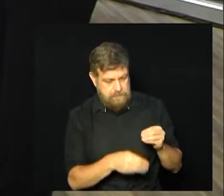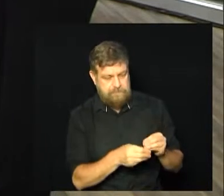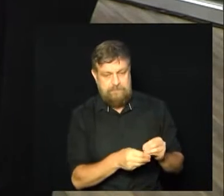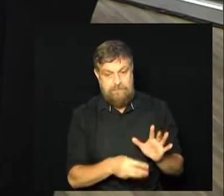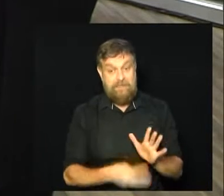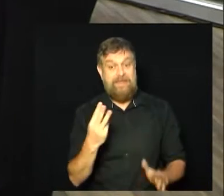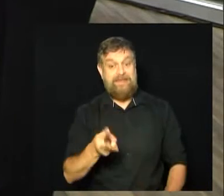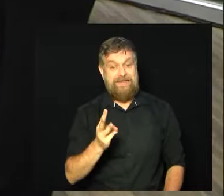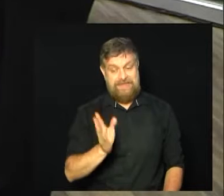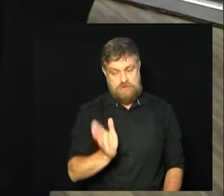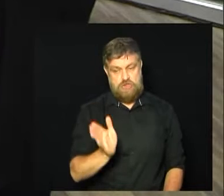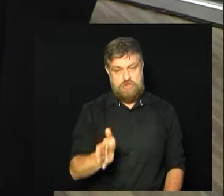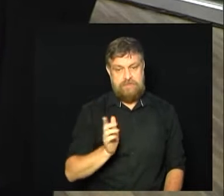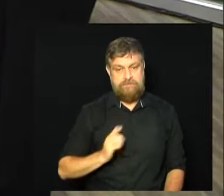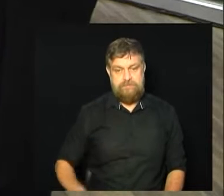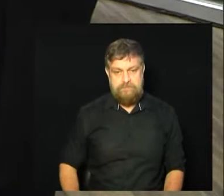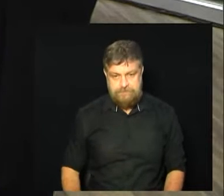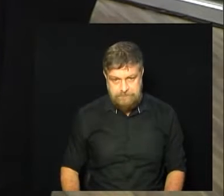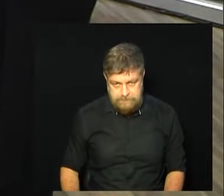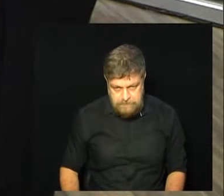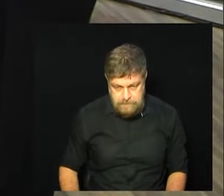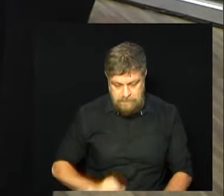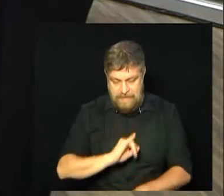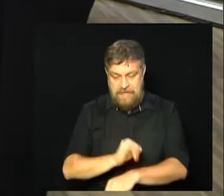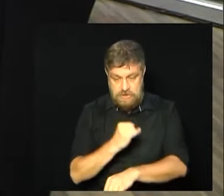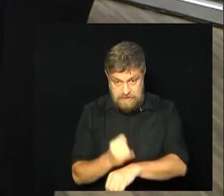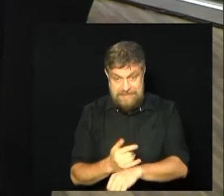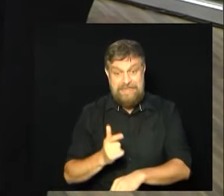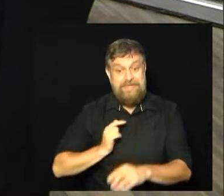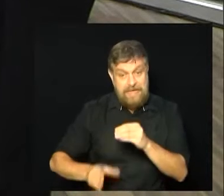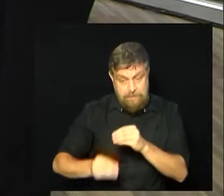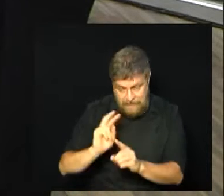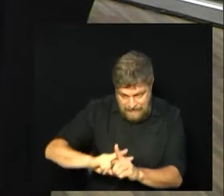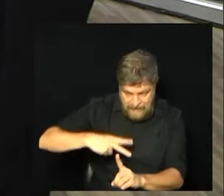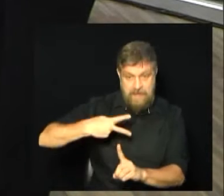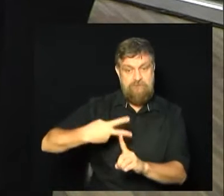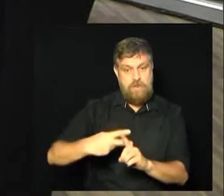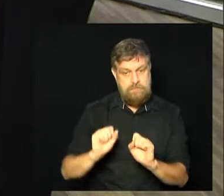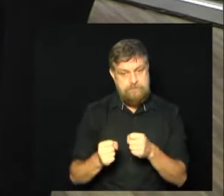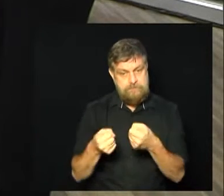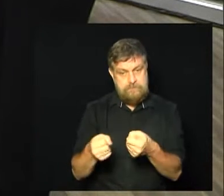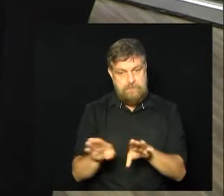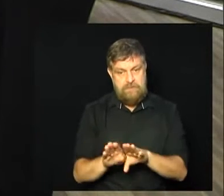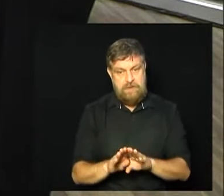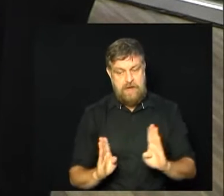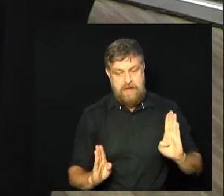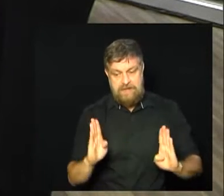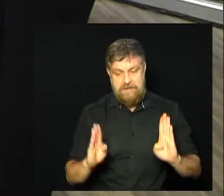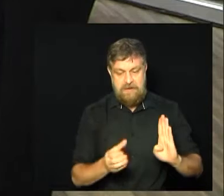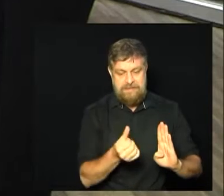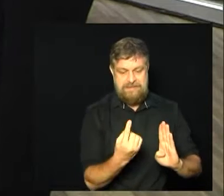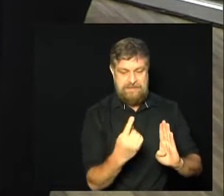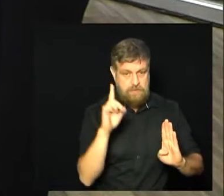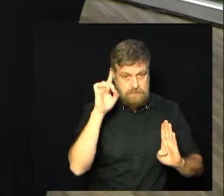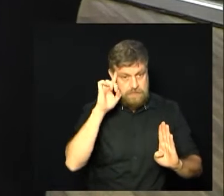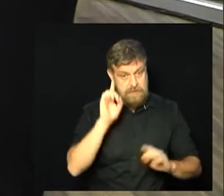adicional. E lembrando que a Janssen agora, quem tomou a dose única, tem a de reforço da Janssen também, que o intervalo é de 61 dias. Ótimo,